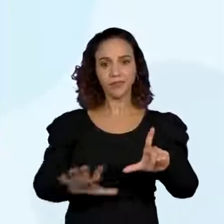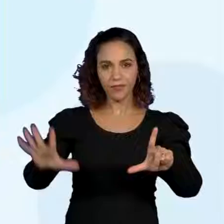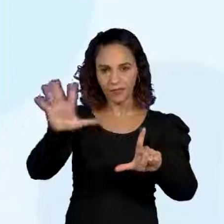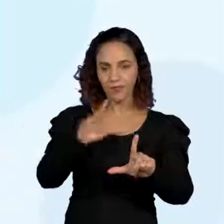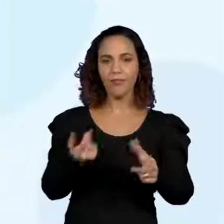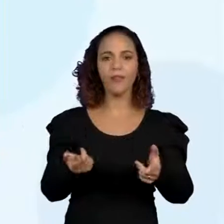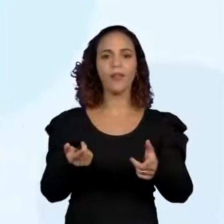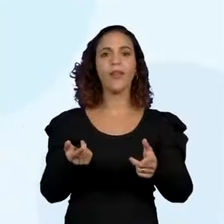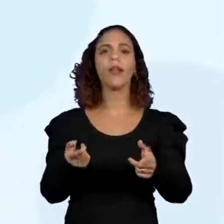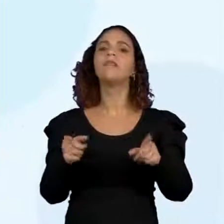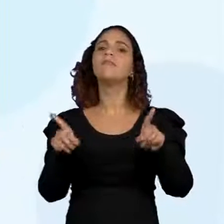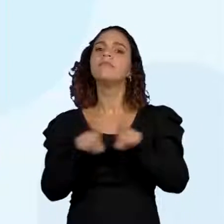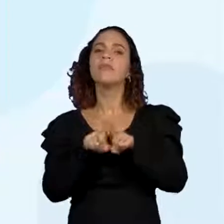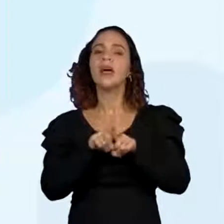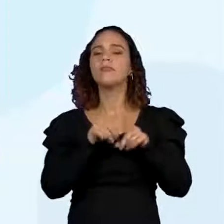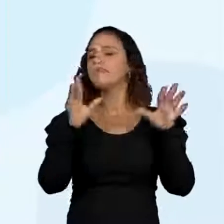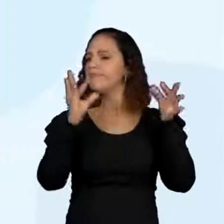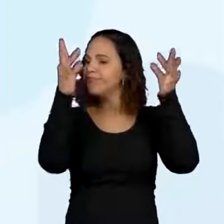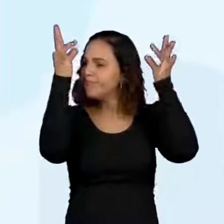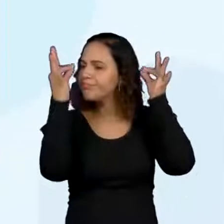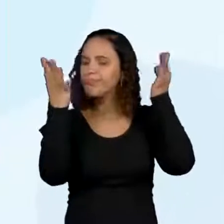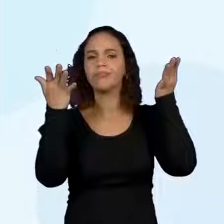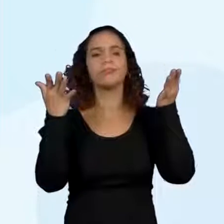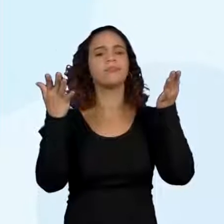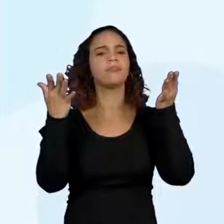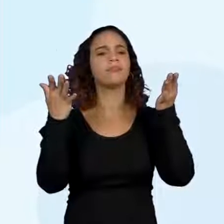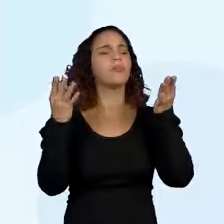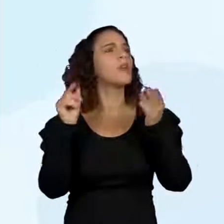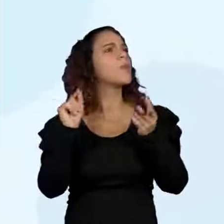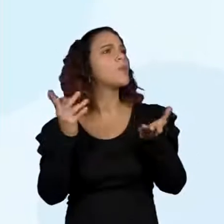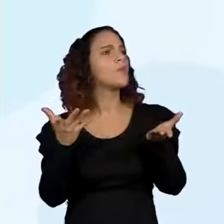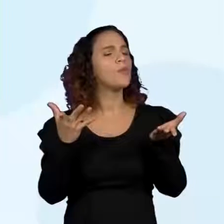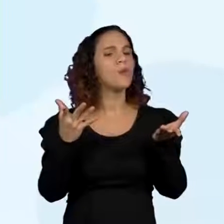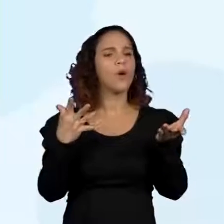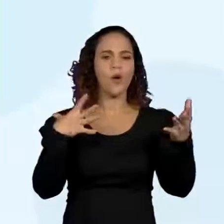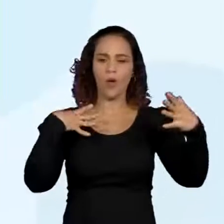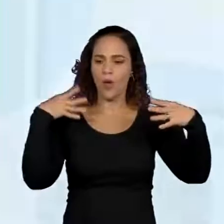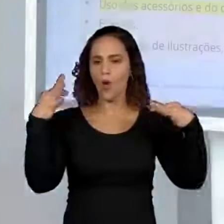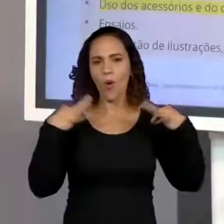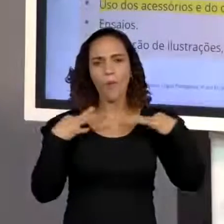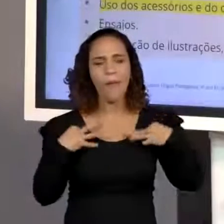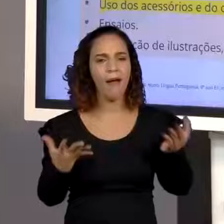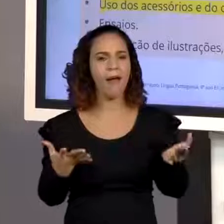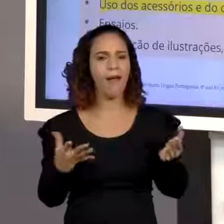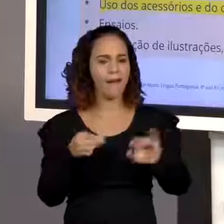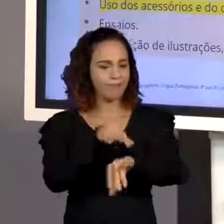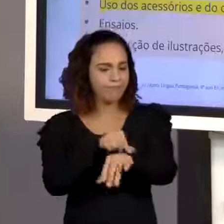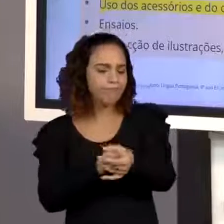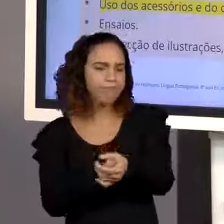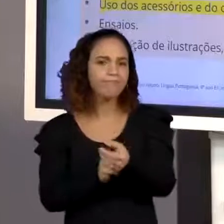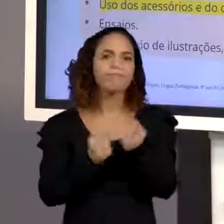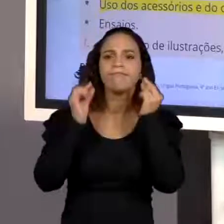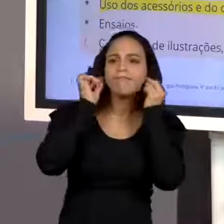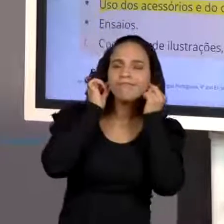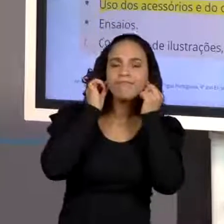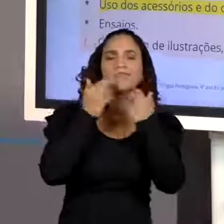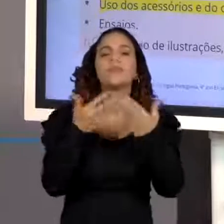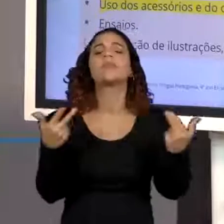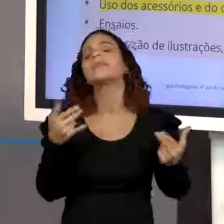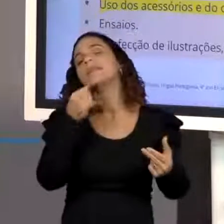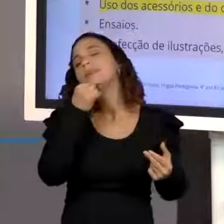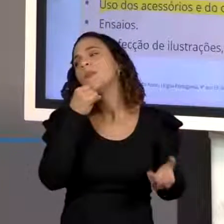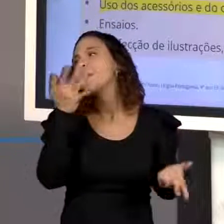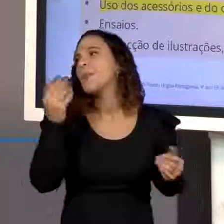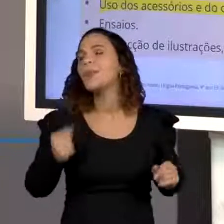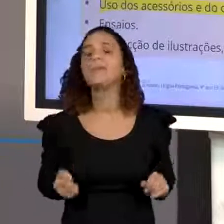cenários. Professor, o que é acessório e cenário? Eu sei que vocês já aprenderam aí na aula de arte, mas o acessório eu posso fazer